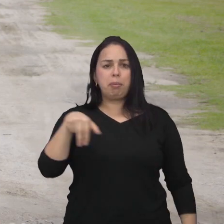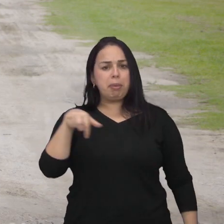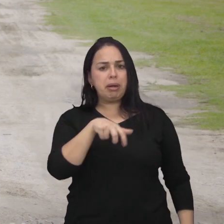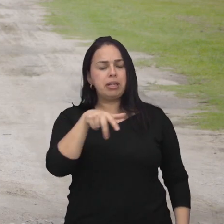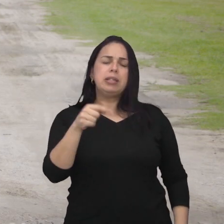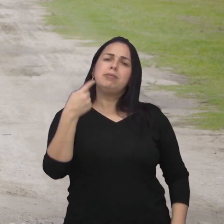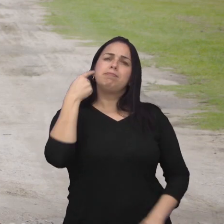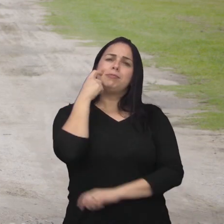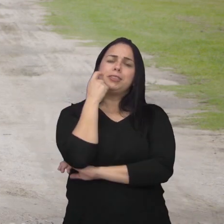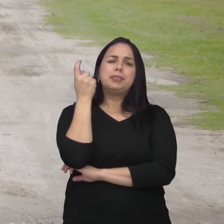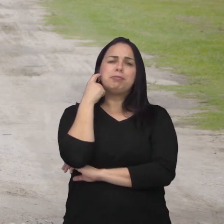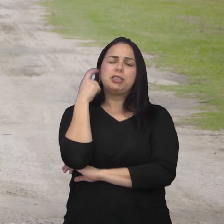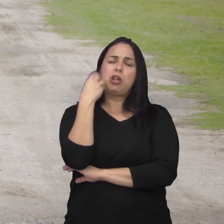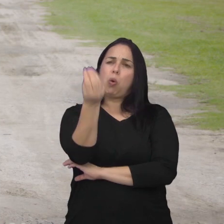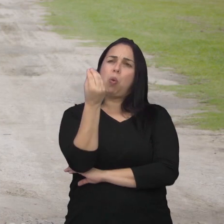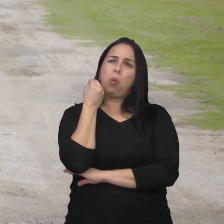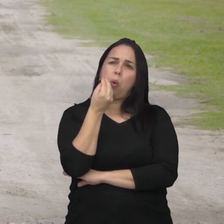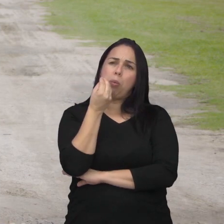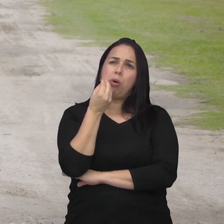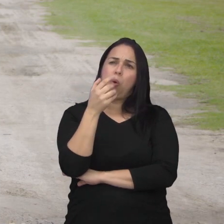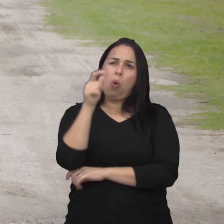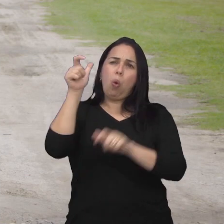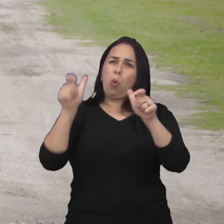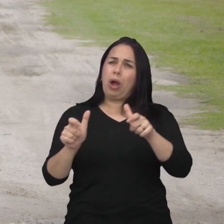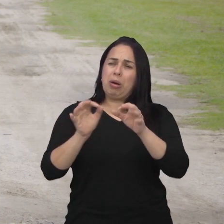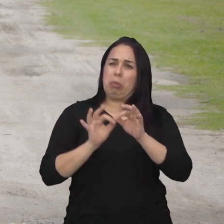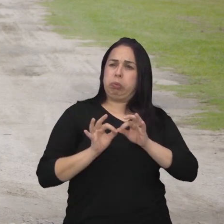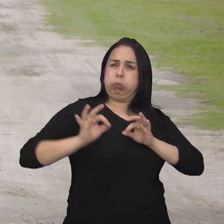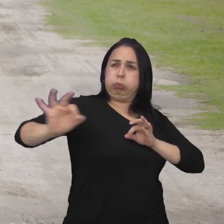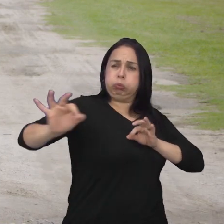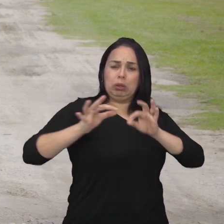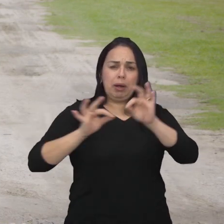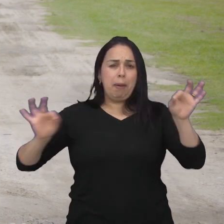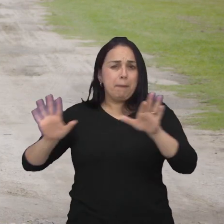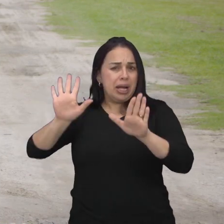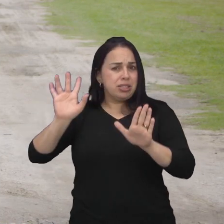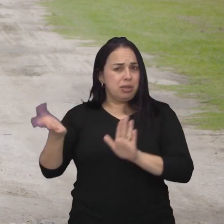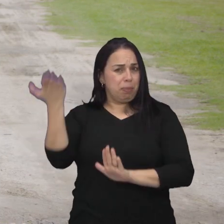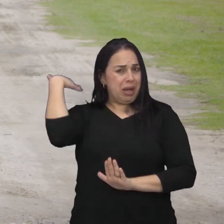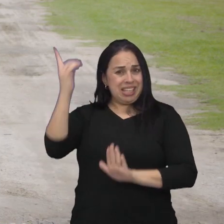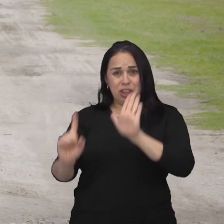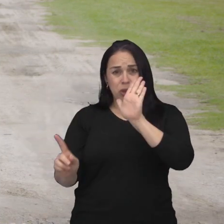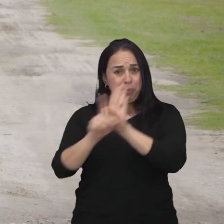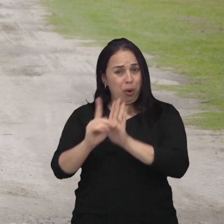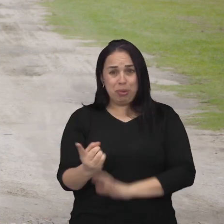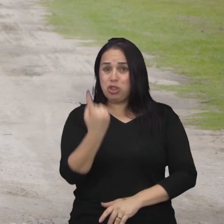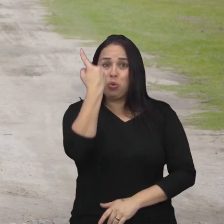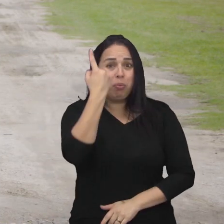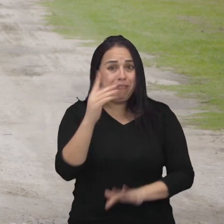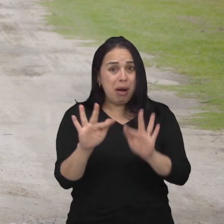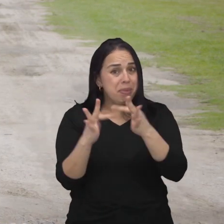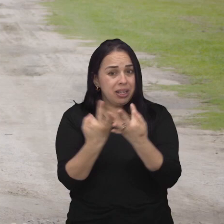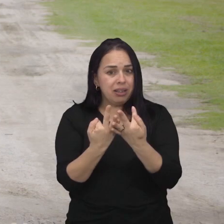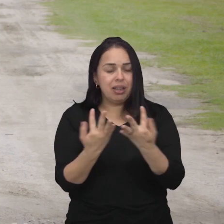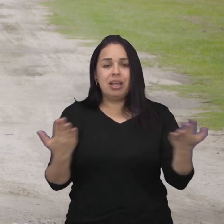lugar e fiquei pensando, falei assim, como que pode, né, um lugar tão grande pertencer somente a uma família? E agora esse lugar é